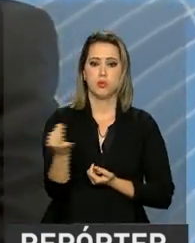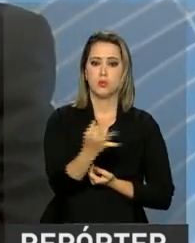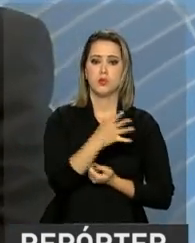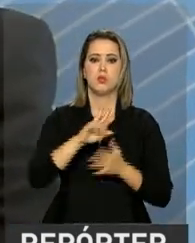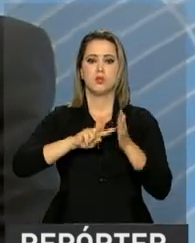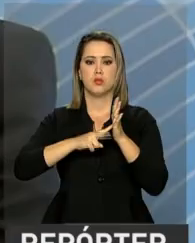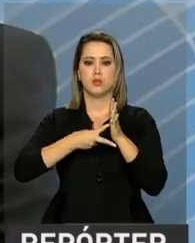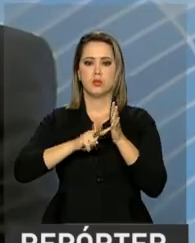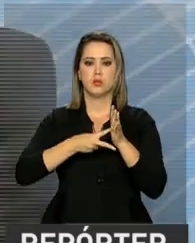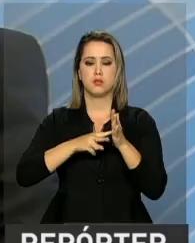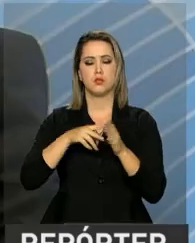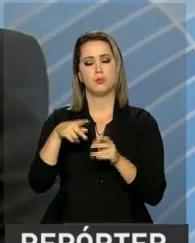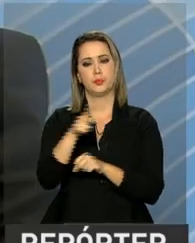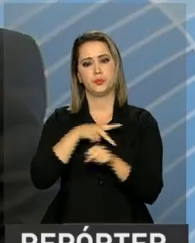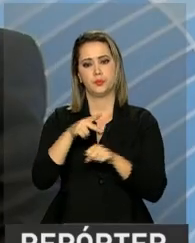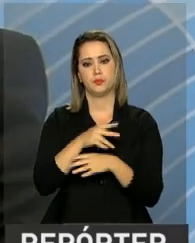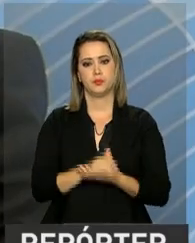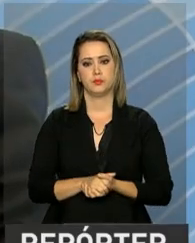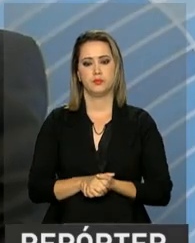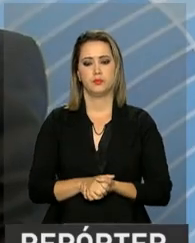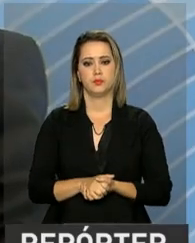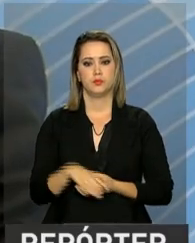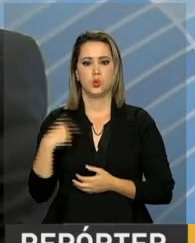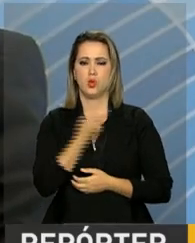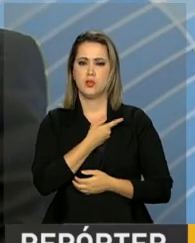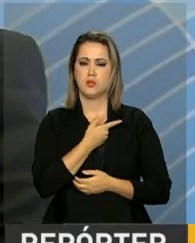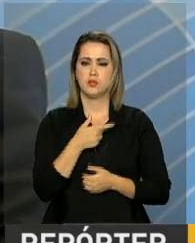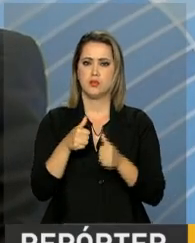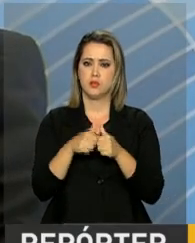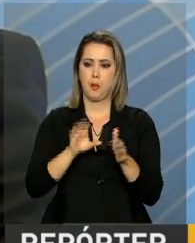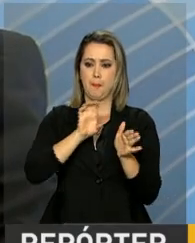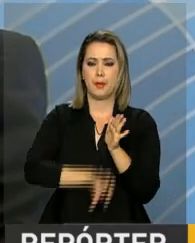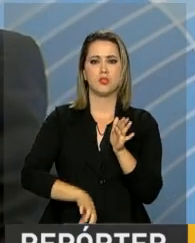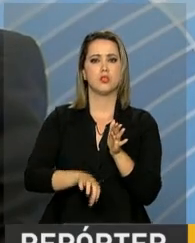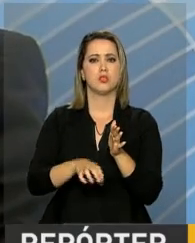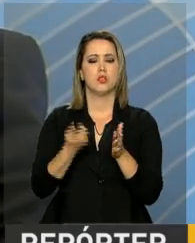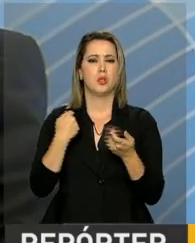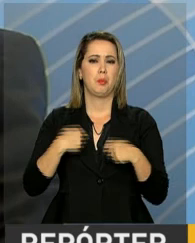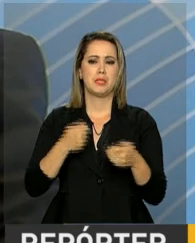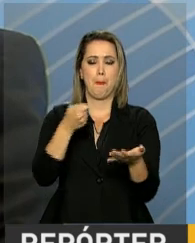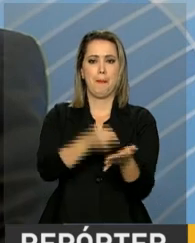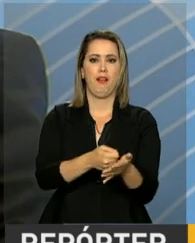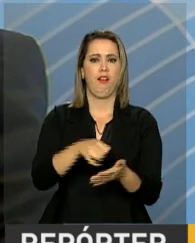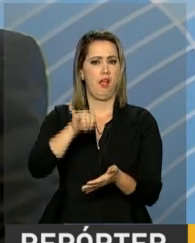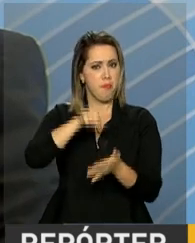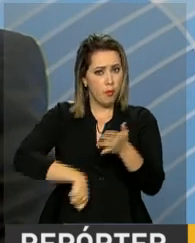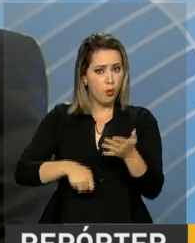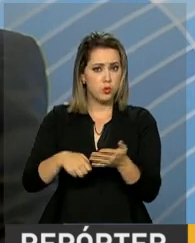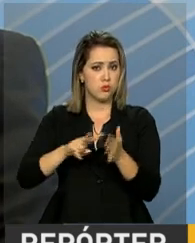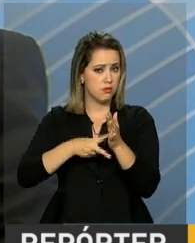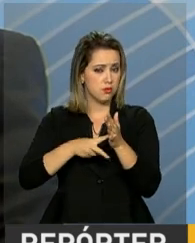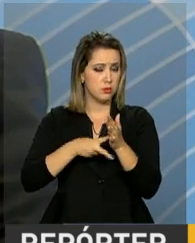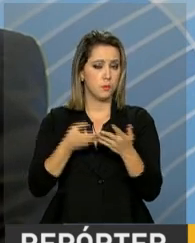sindicatos no país nós estamos tirando ano pela legislação nova a obrigatoriedade do imposto sindical